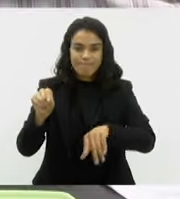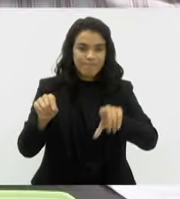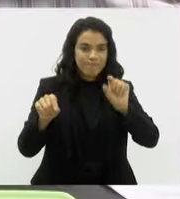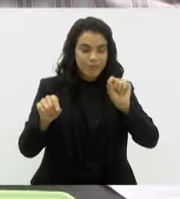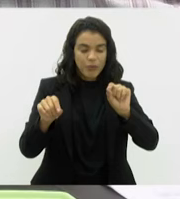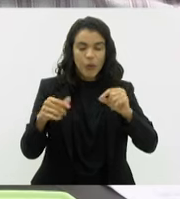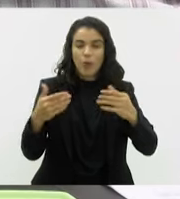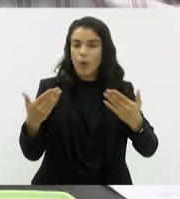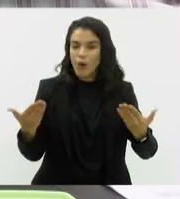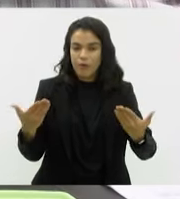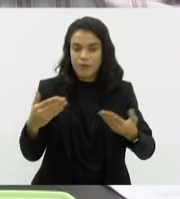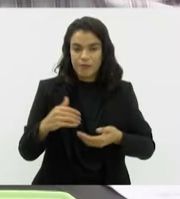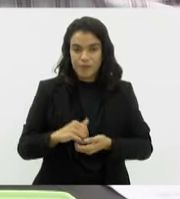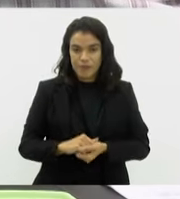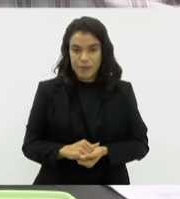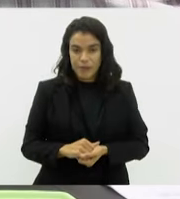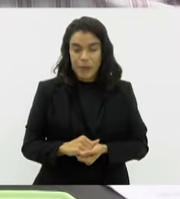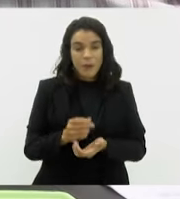seria a seguinte,